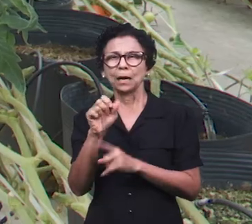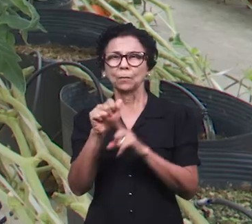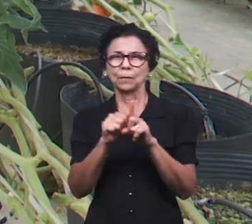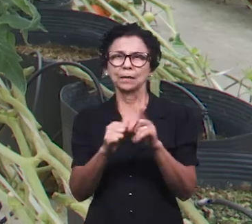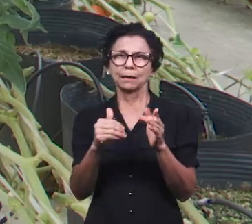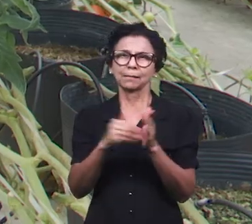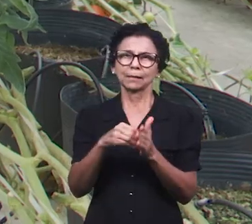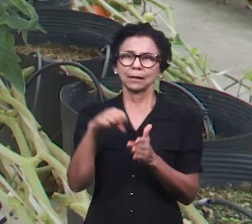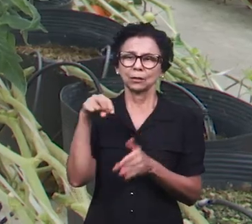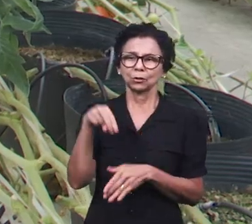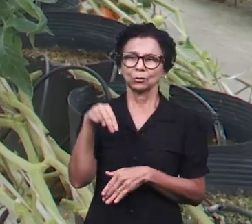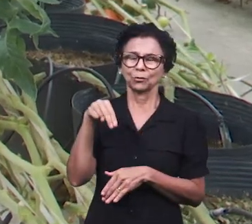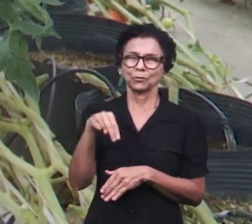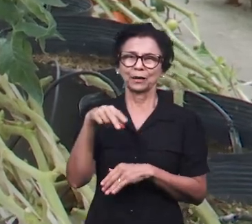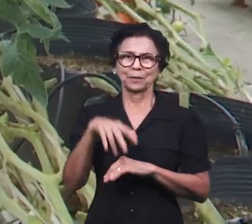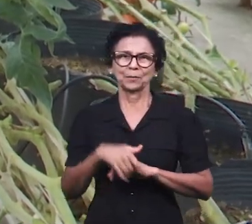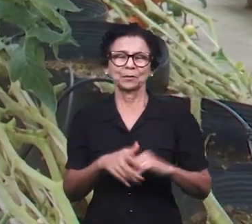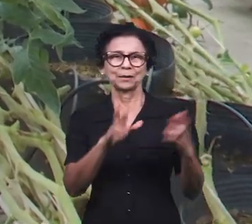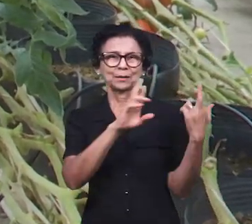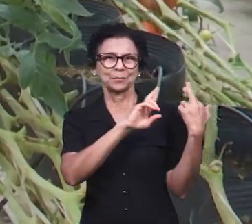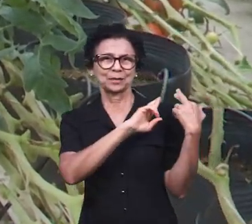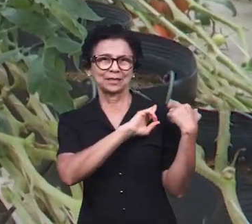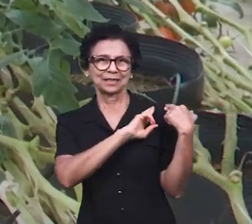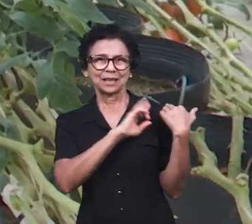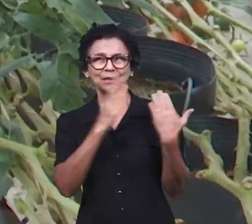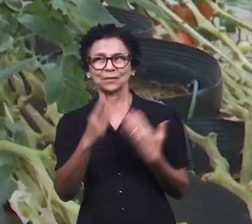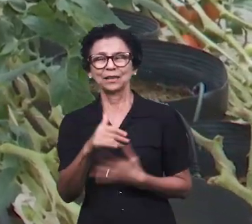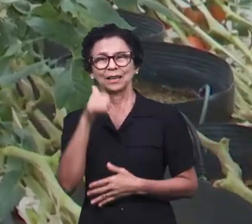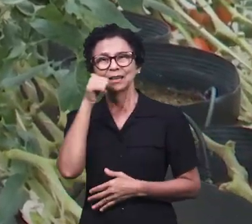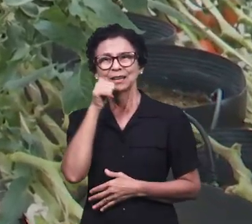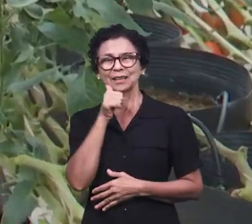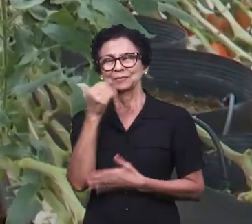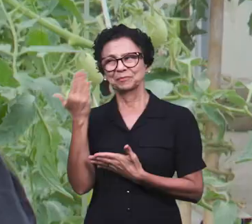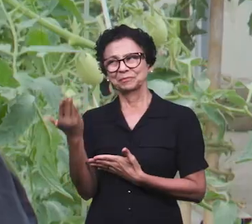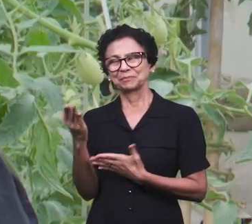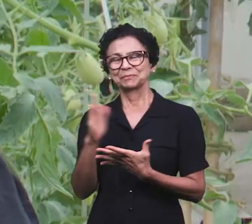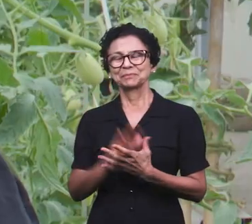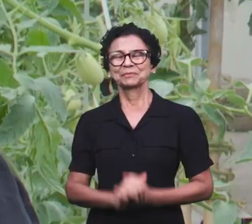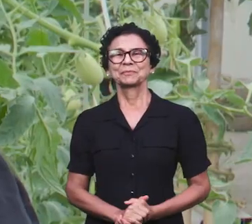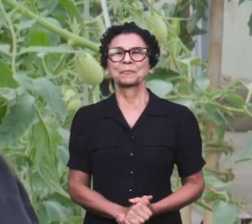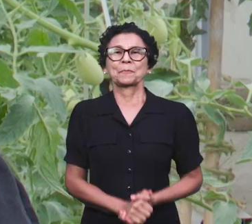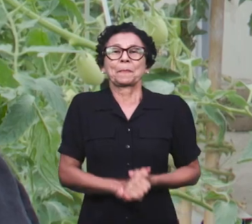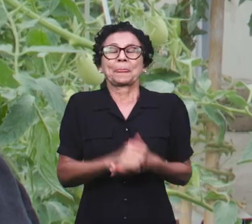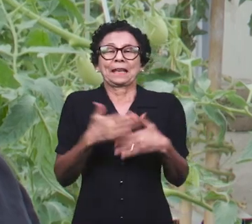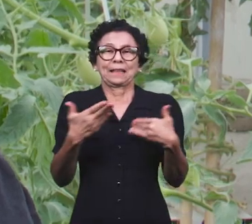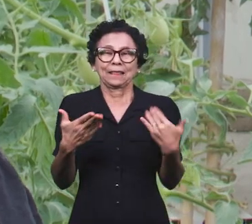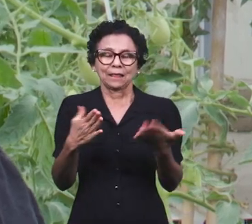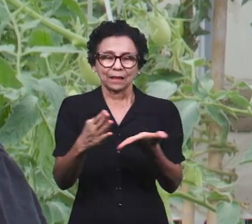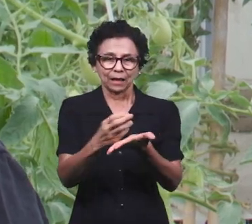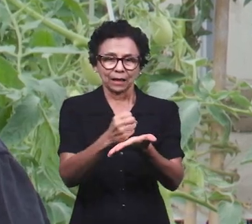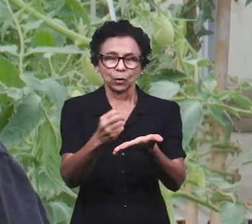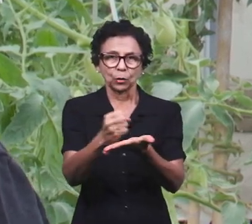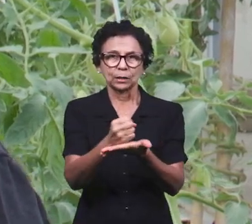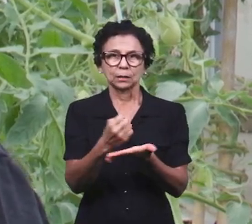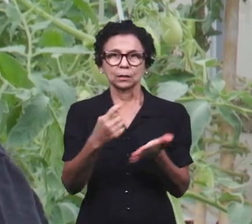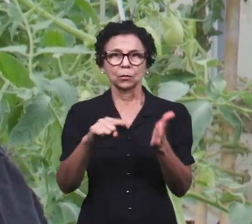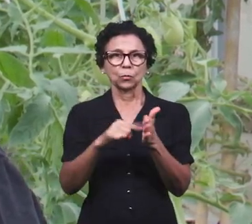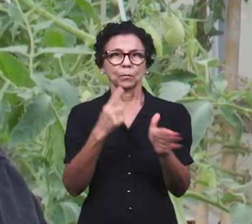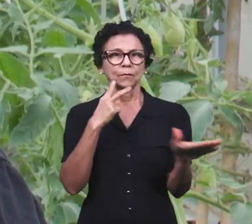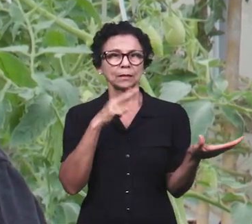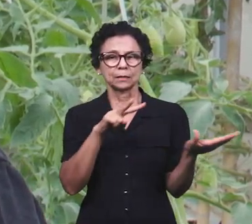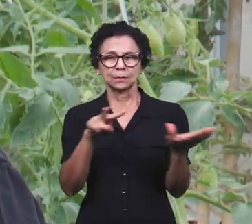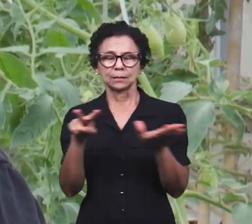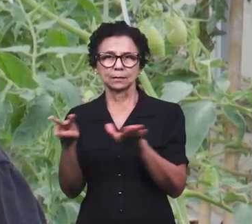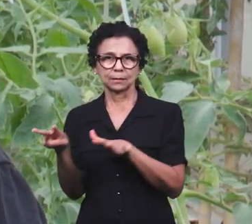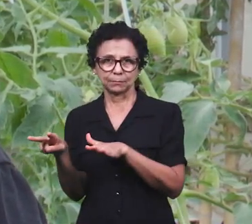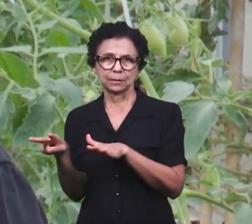Quem fica responsável por este processo é a dona Marlene Zanetti. A colheita ela é feita uma vez por semana,